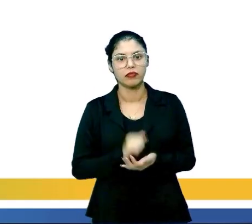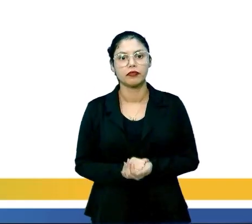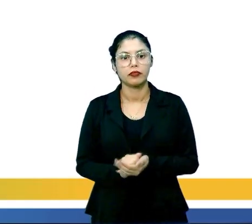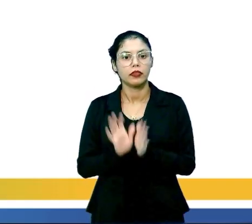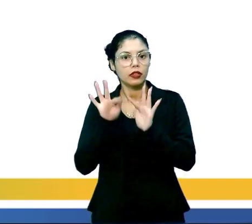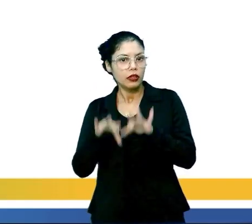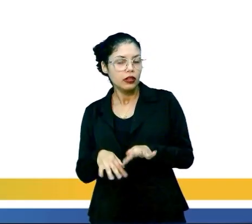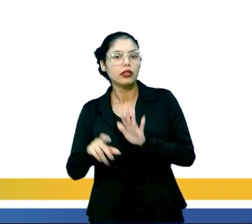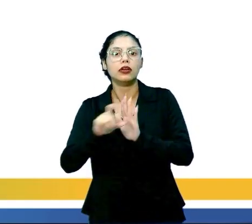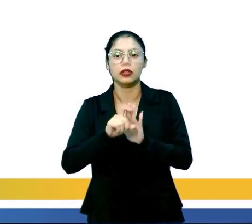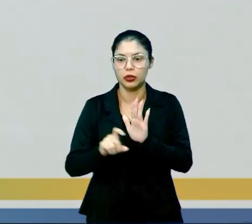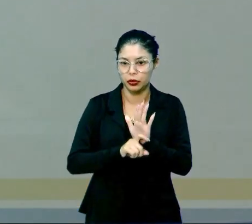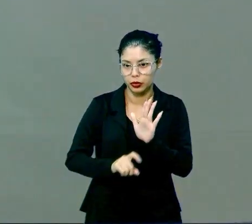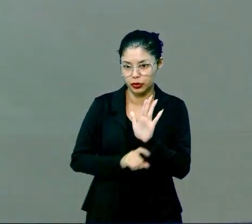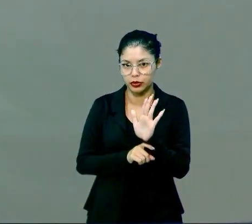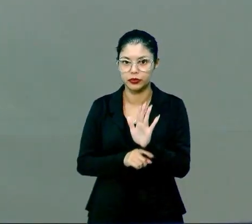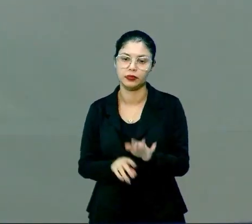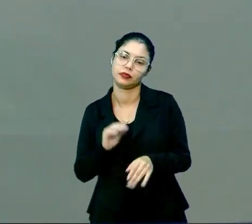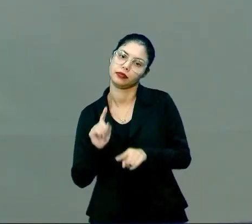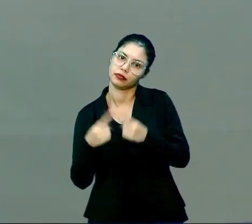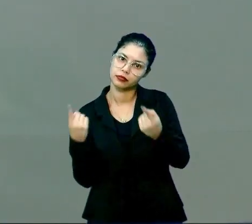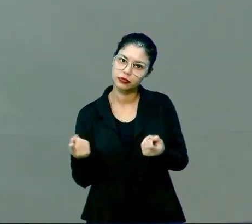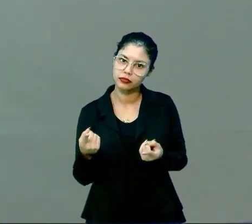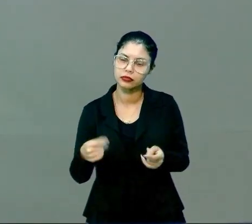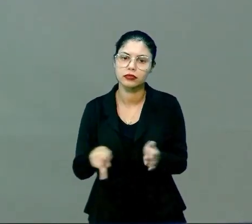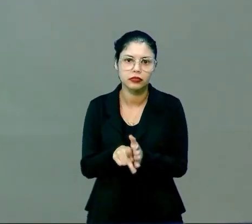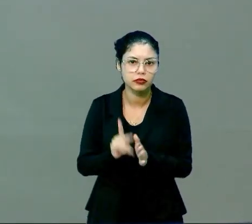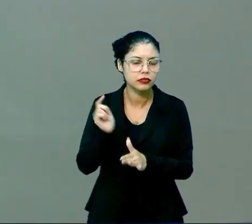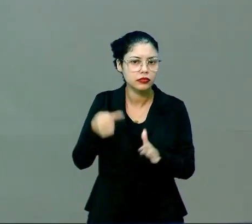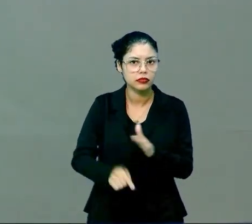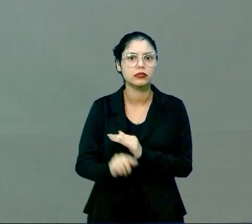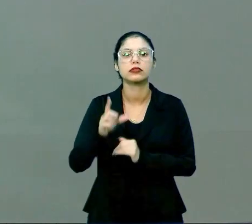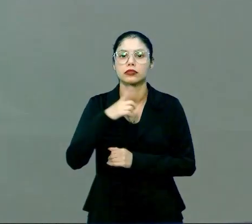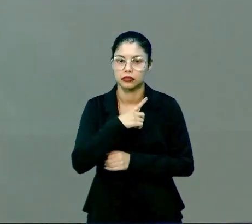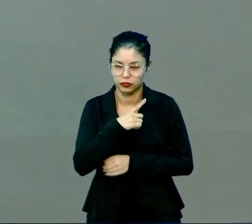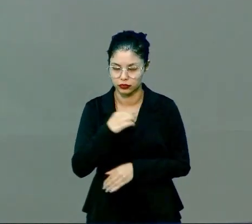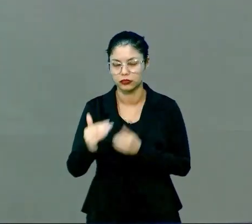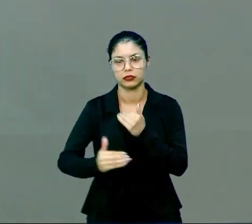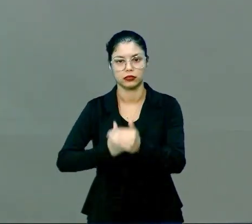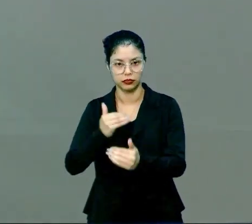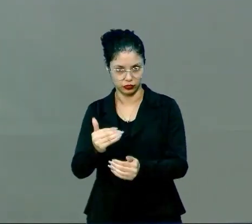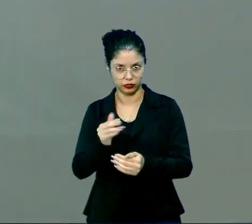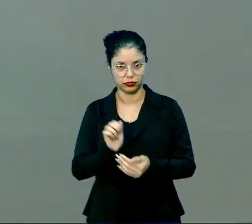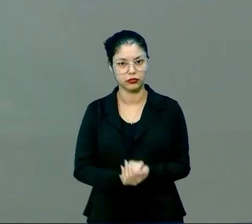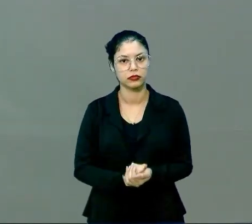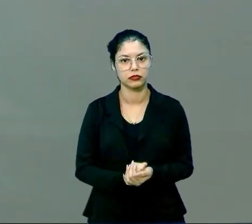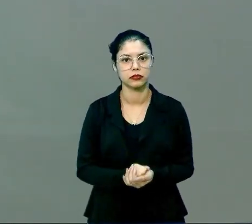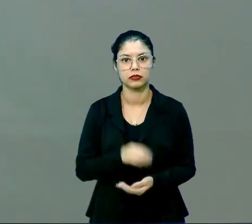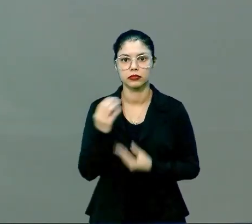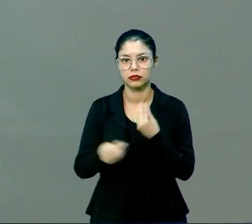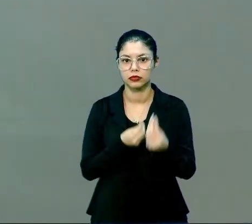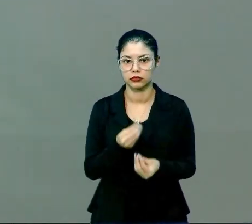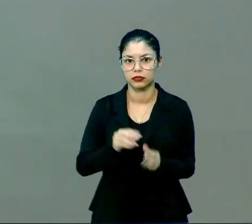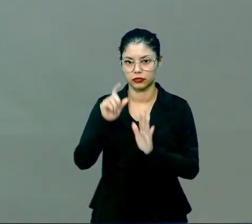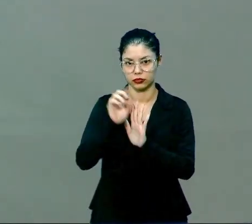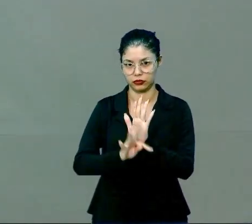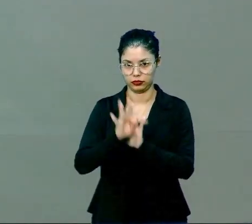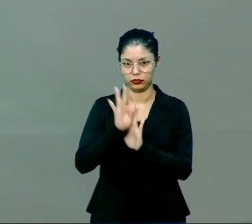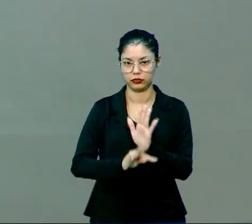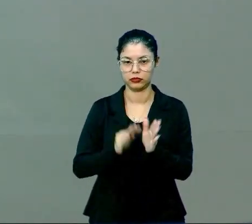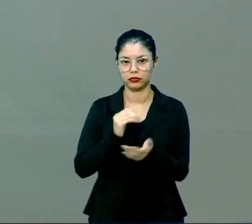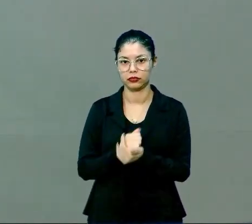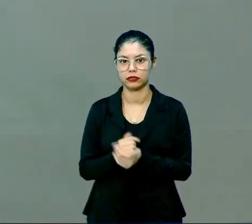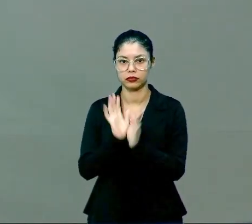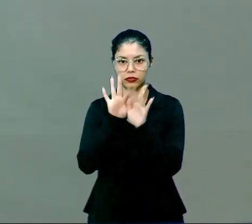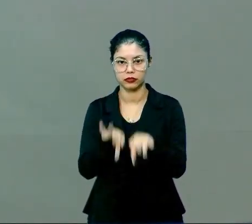conclusão, que é o final do parágrafo. Ai, professora, tem uma conclusão dentro do meu parágrafo de desenvolvimento? Sim, é como se o seu texto tivesse um